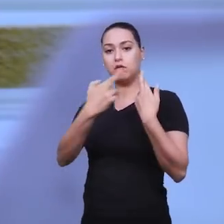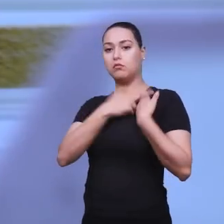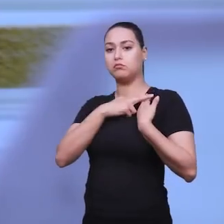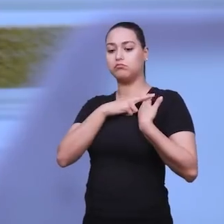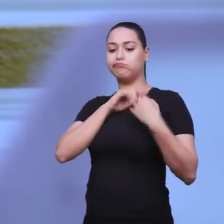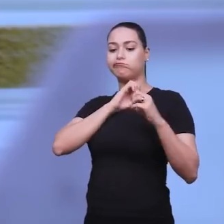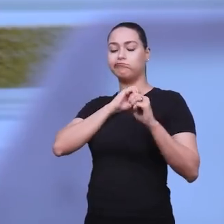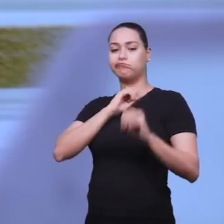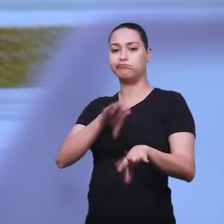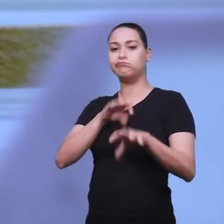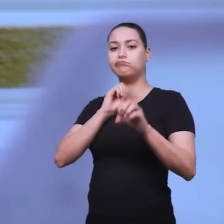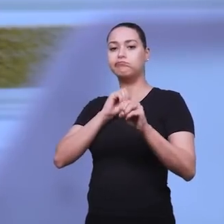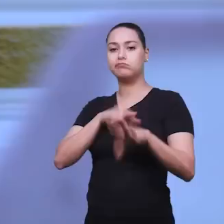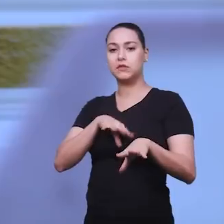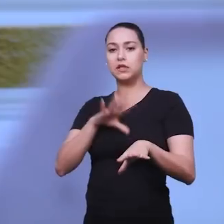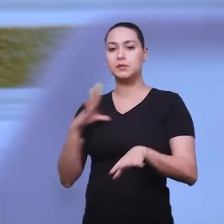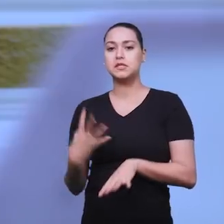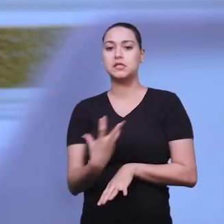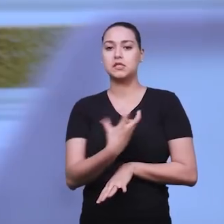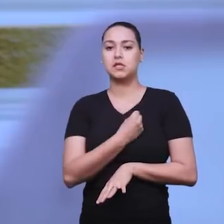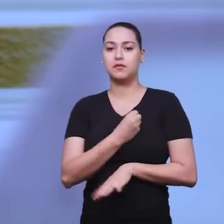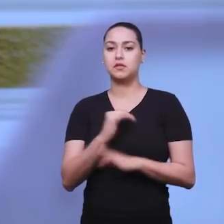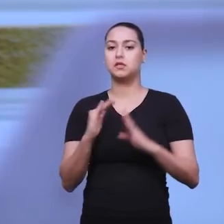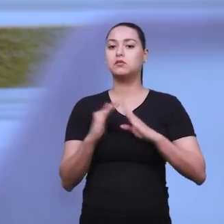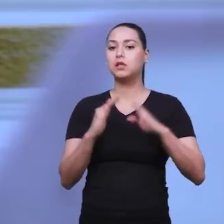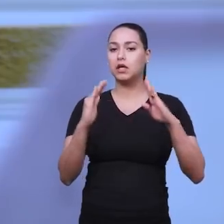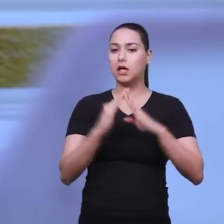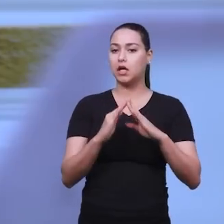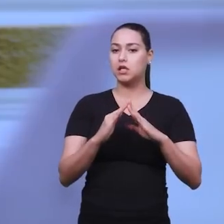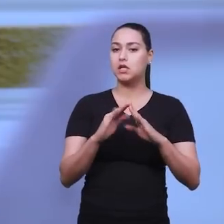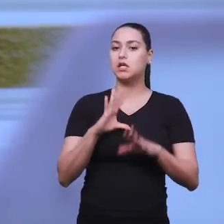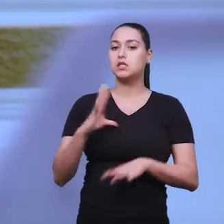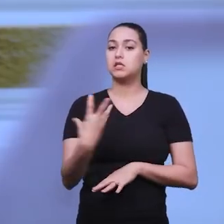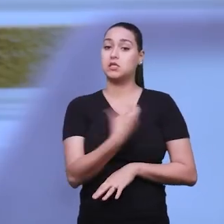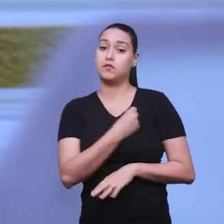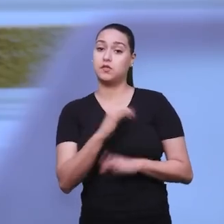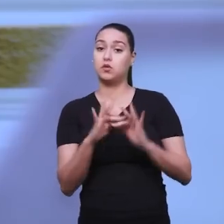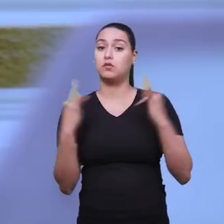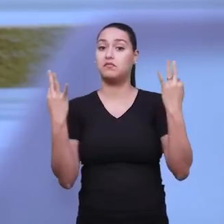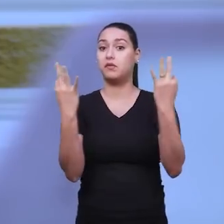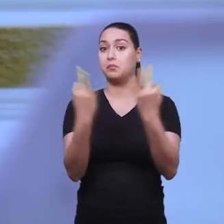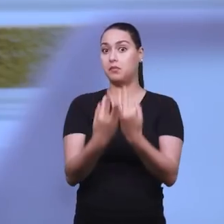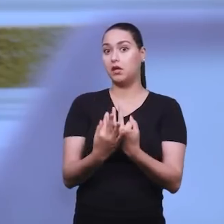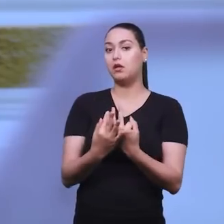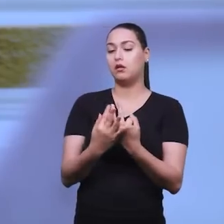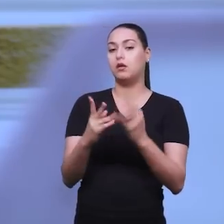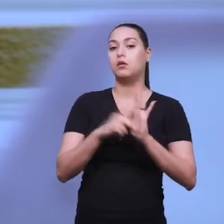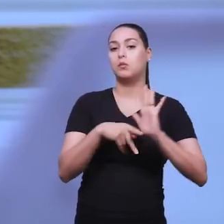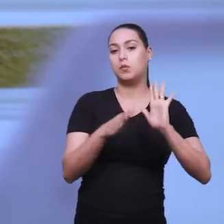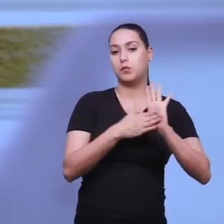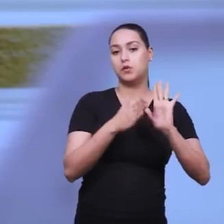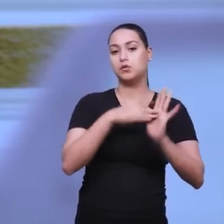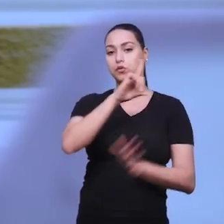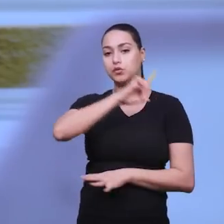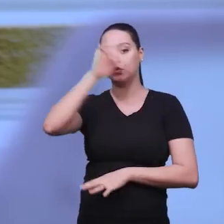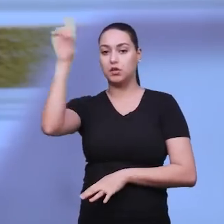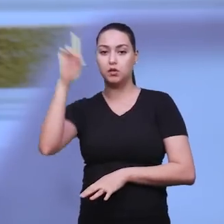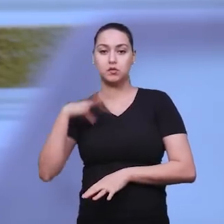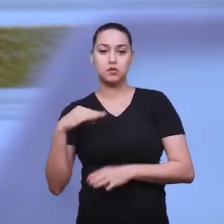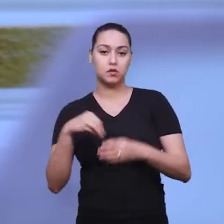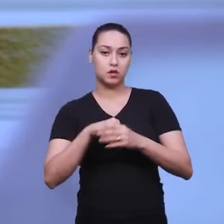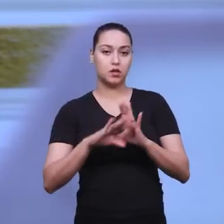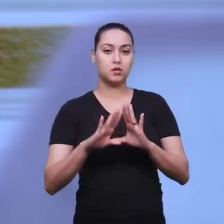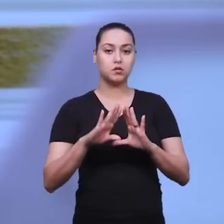nos aproximar e ensinar. Vamos cuidar da salvação da nossa casa e do propósito do Senhor em nossa